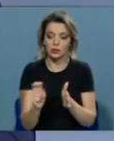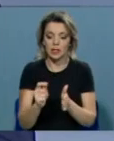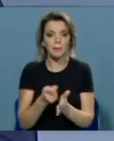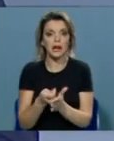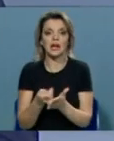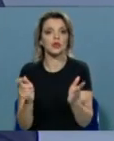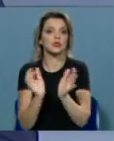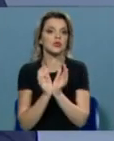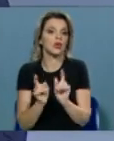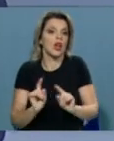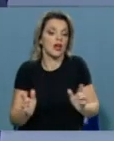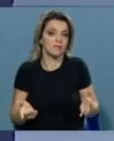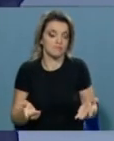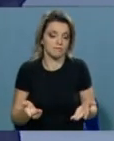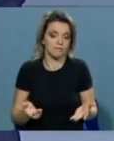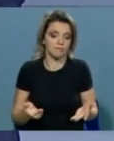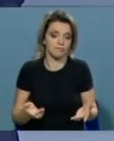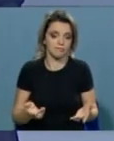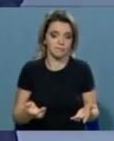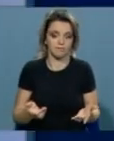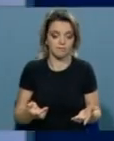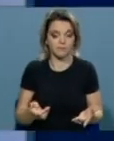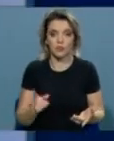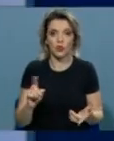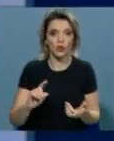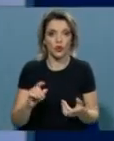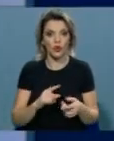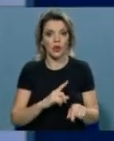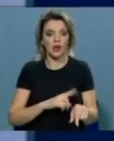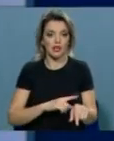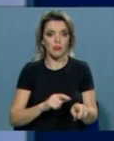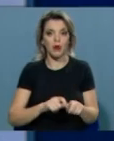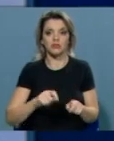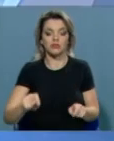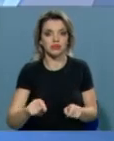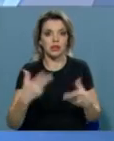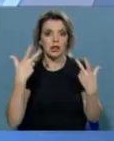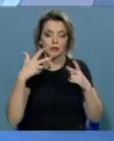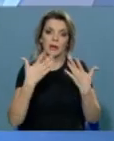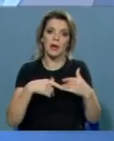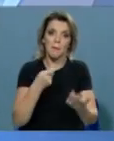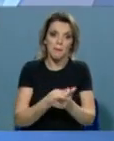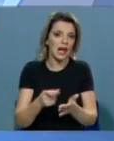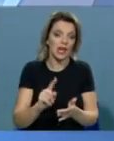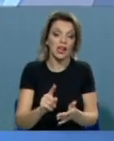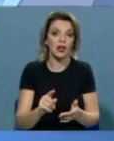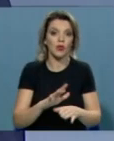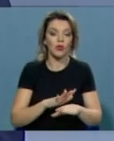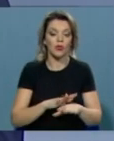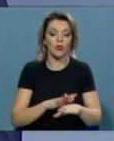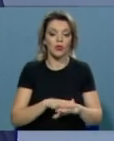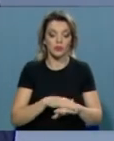vai poder ação social no não é propriamente uma questão de períodos de carência mas de essencial mesmo e